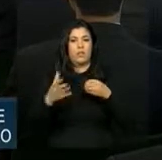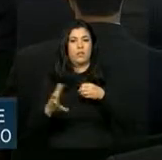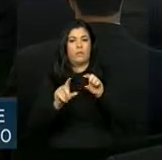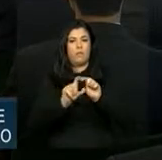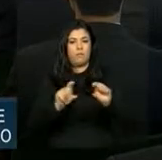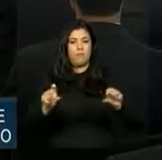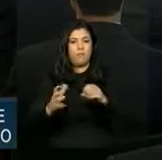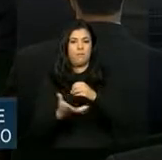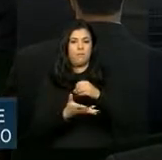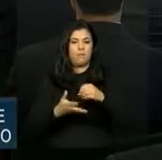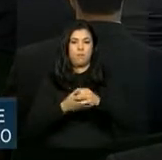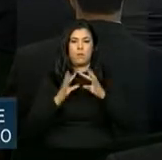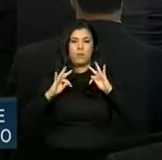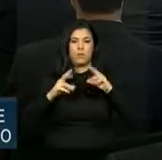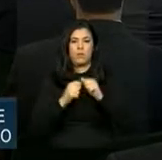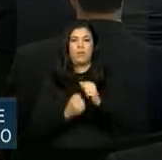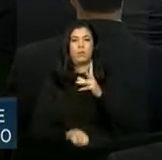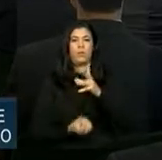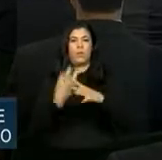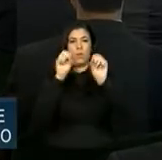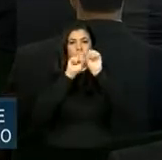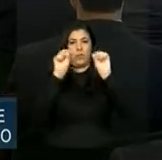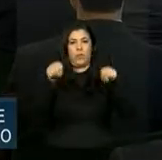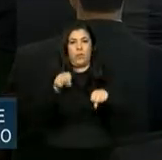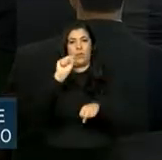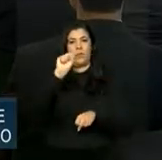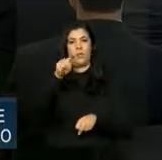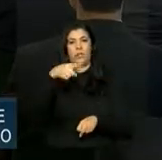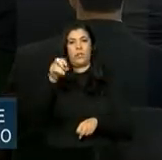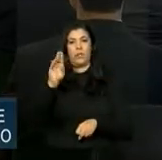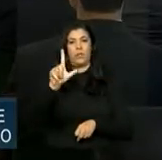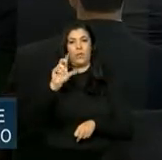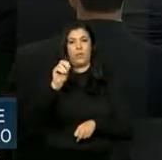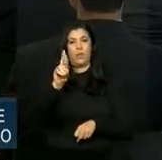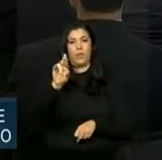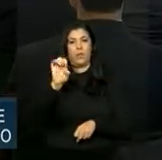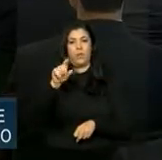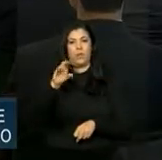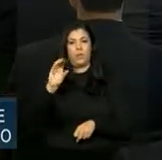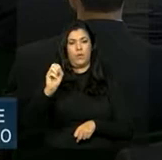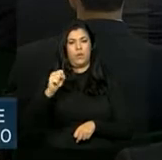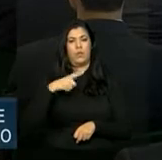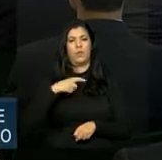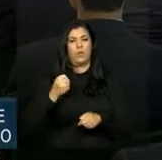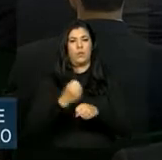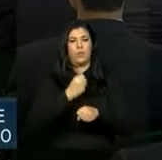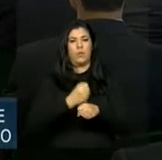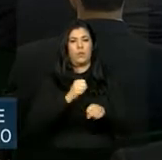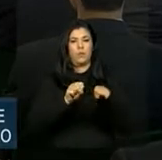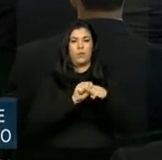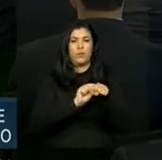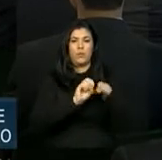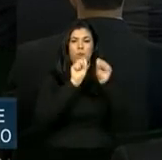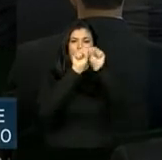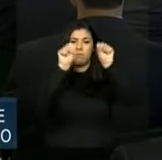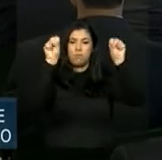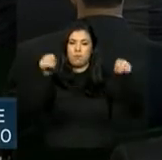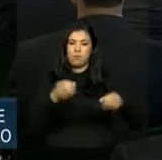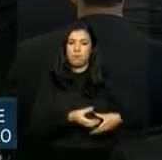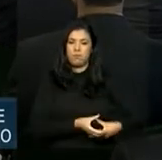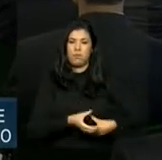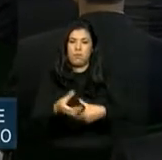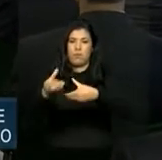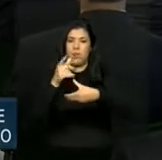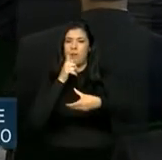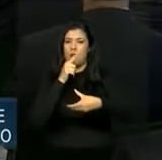operação do sistema produtor São Lourenço que consiste na realização da construção do sistema de água operação do sistema de